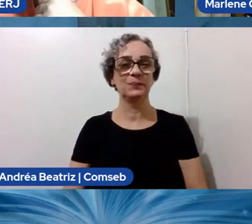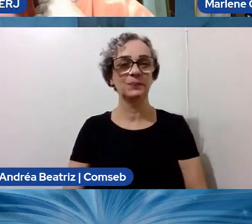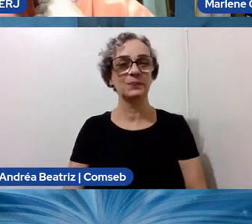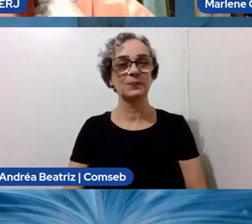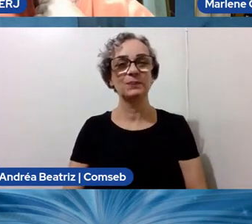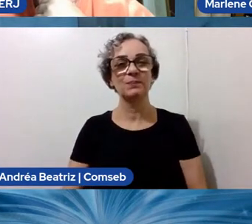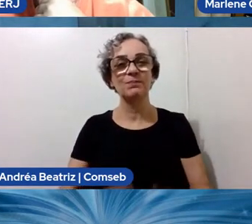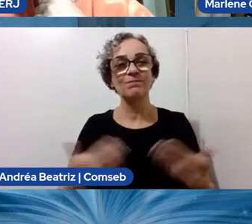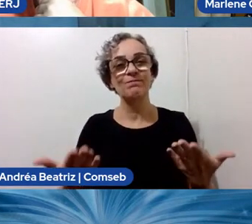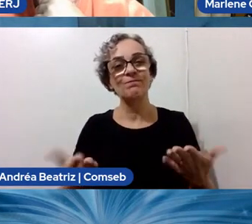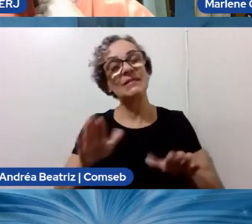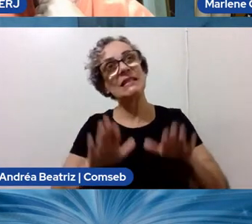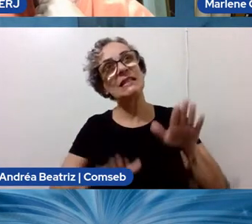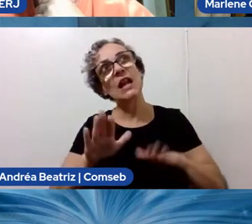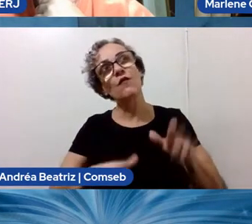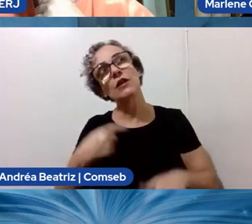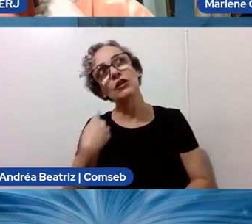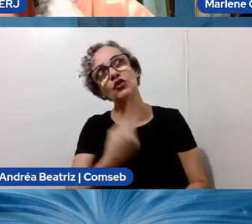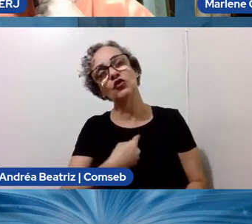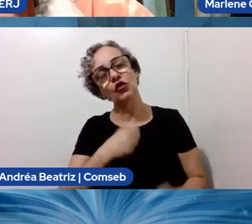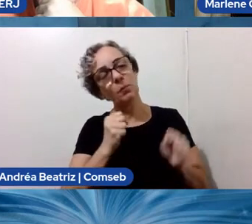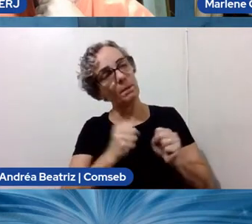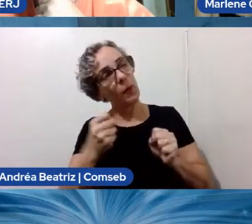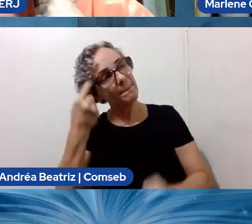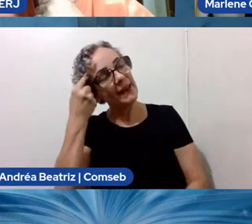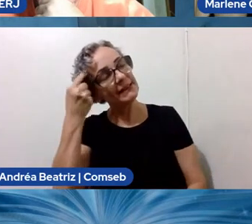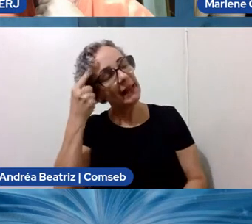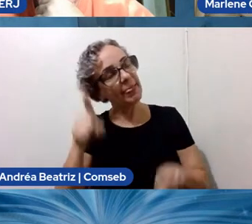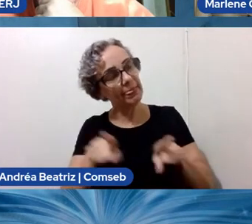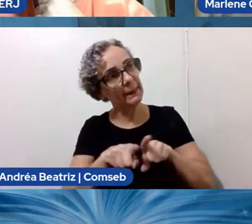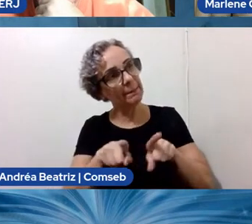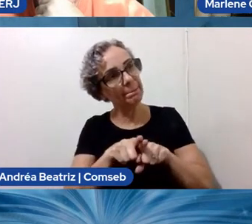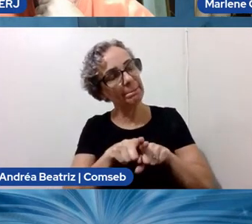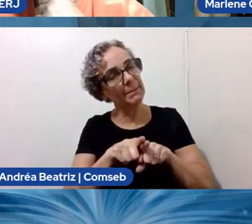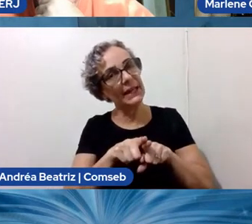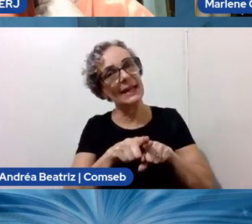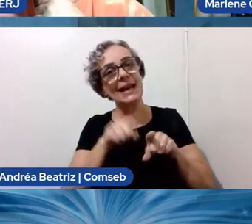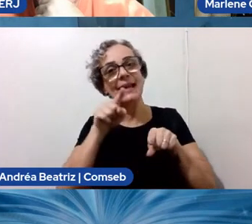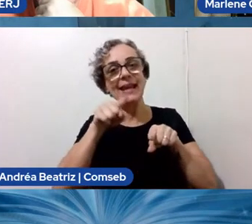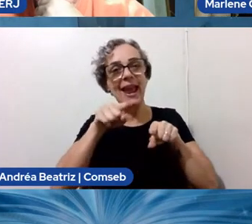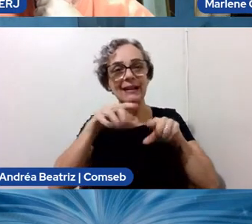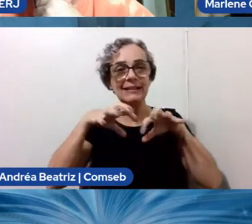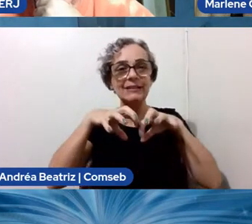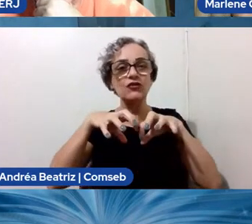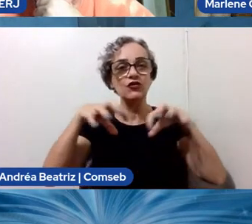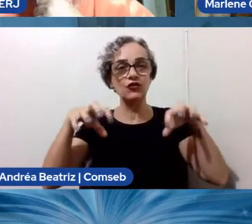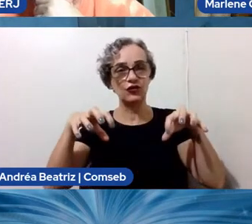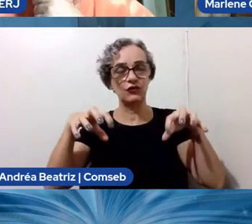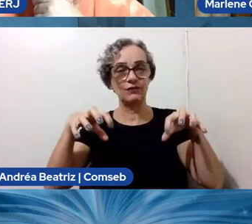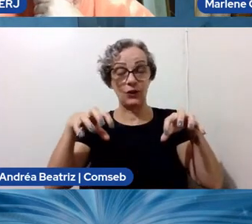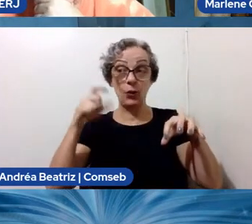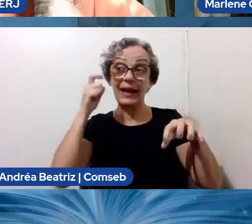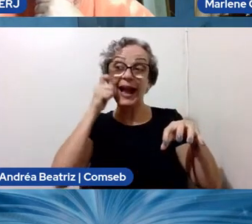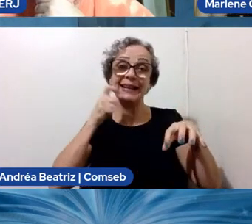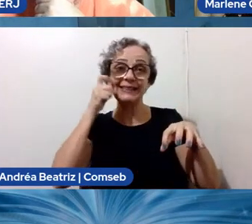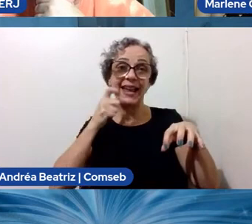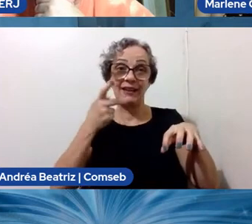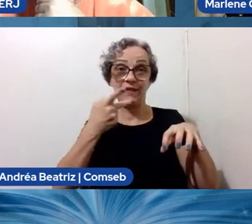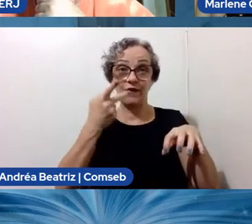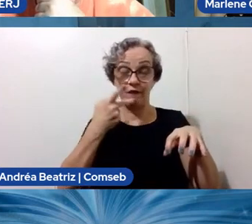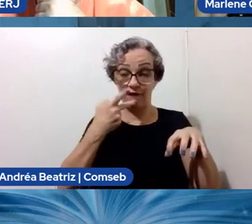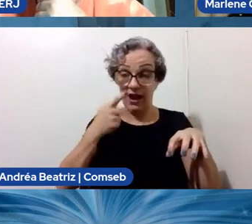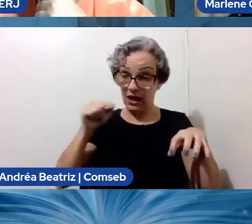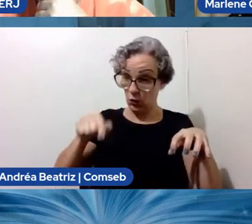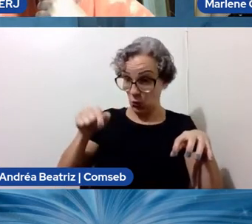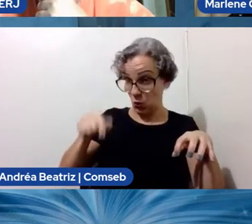Talvez a gente pudesse pensar também que essa divisão, né, para a gente poder entender que Kardec fez, ele está falando do ponto de vista